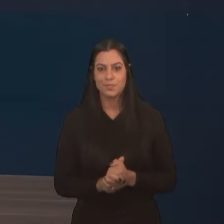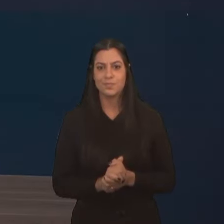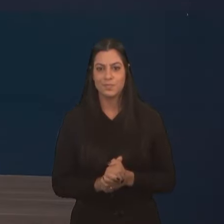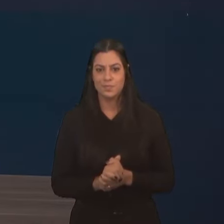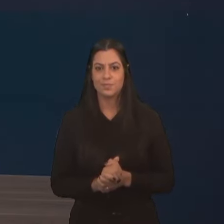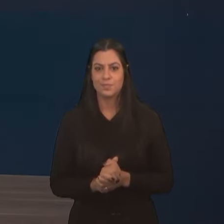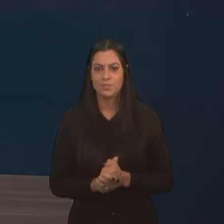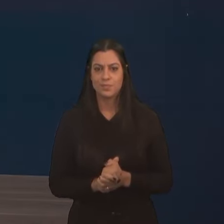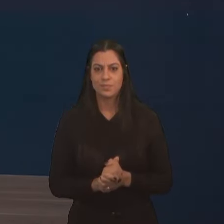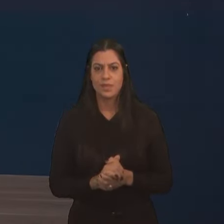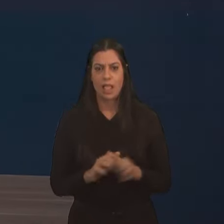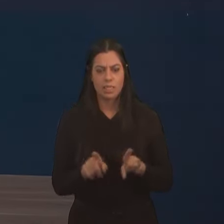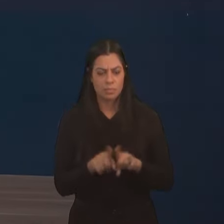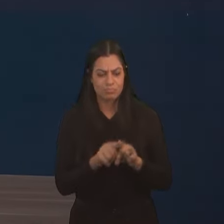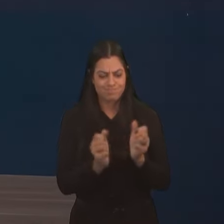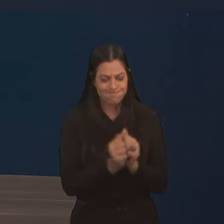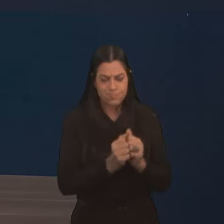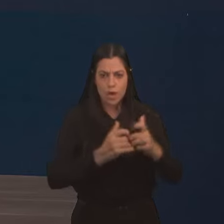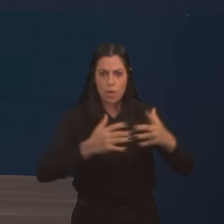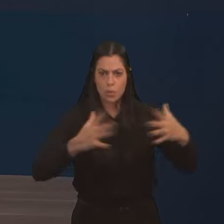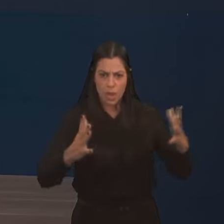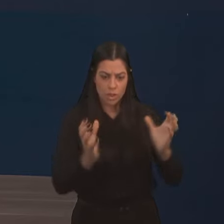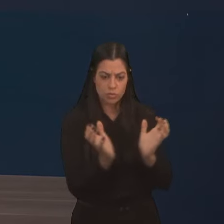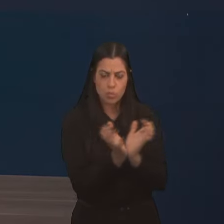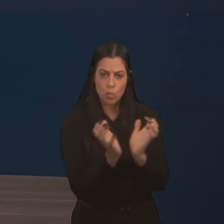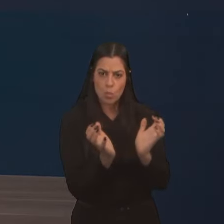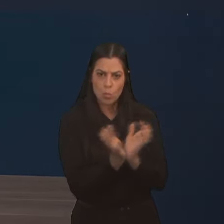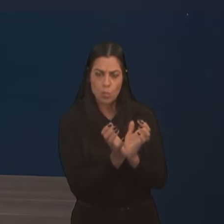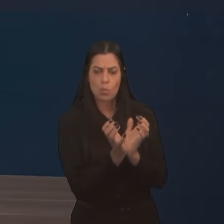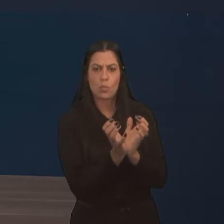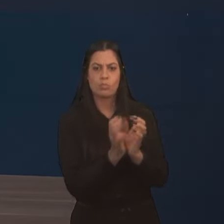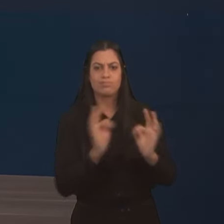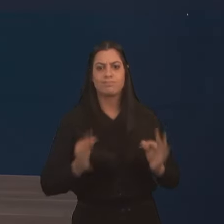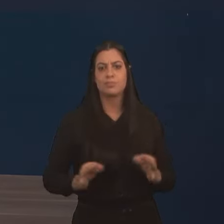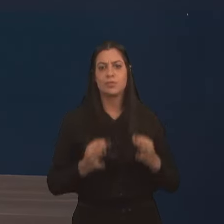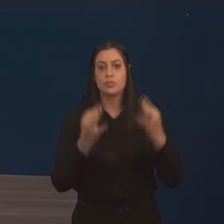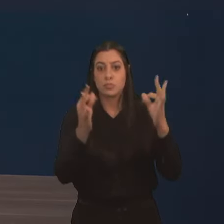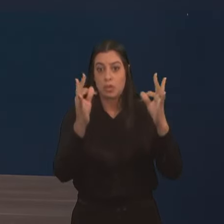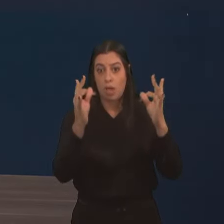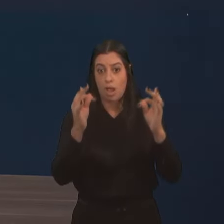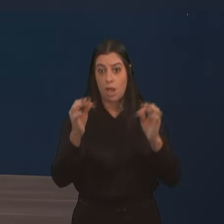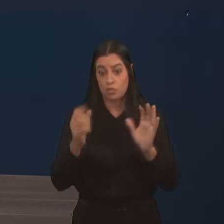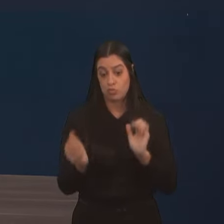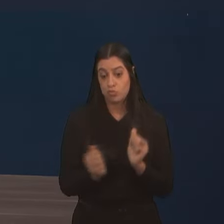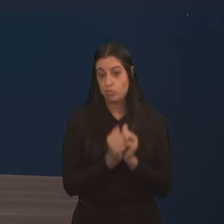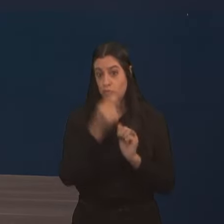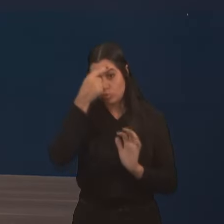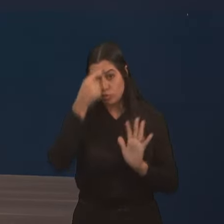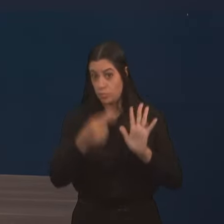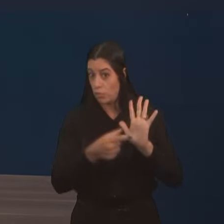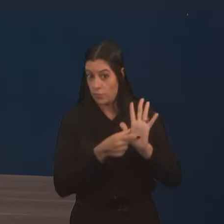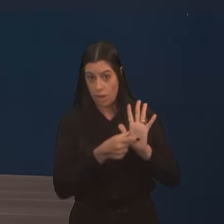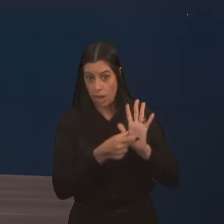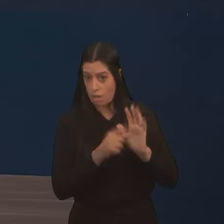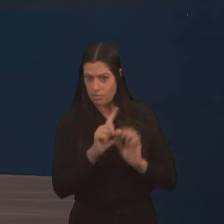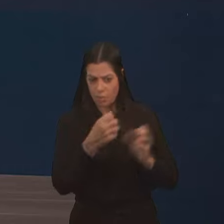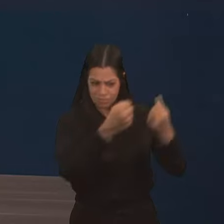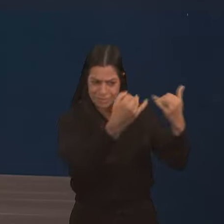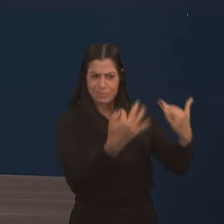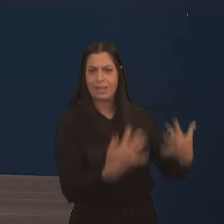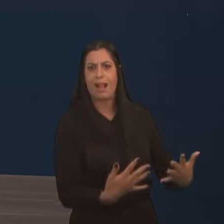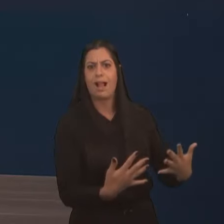aplicação de ese gran conjunto tecnológico potencializado por la inteligencia artificial no